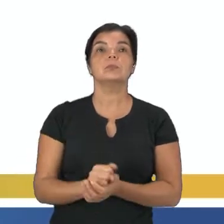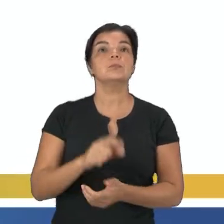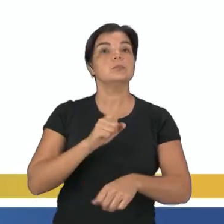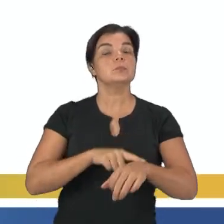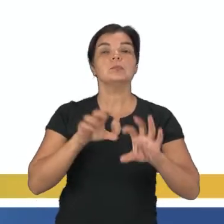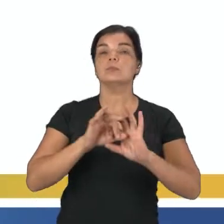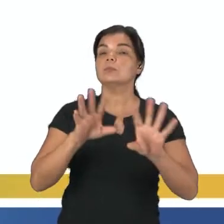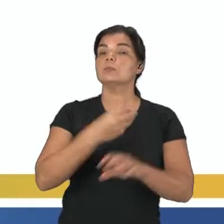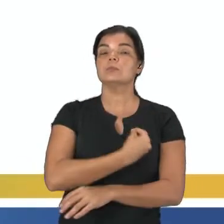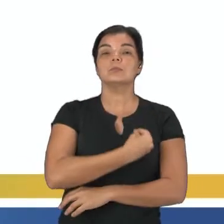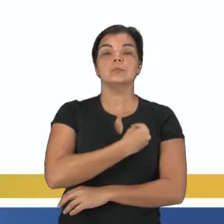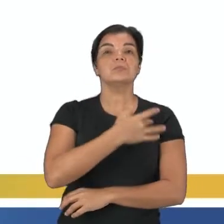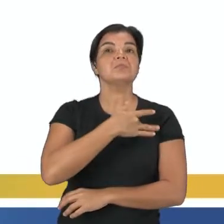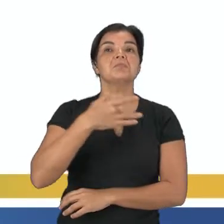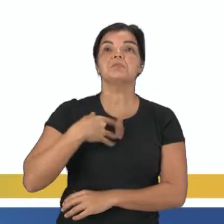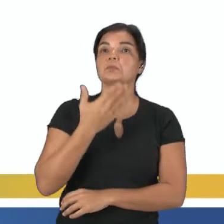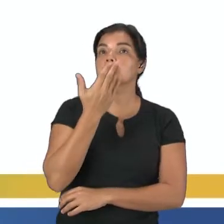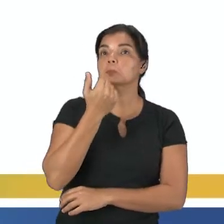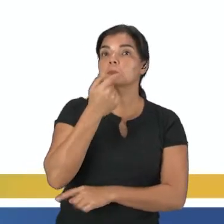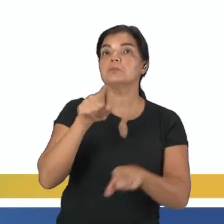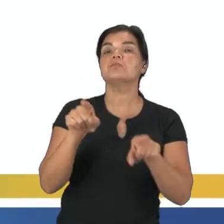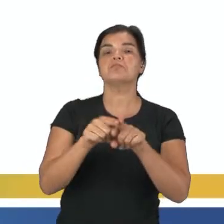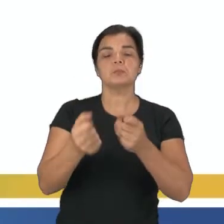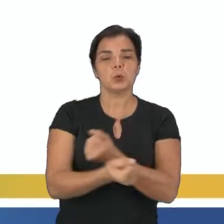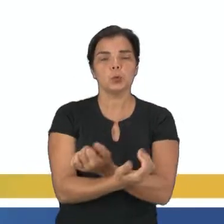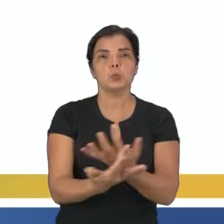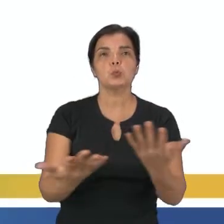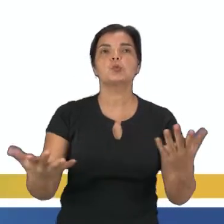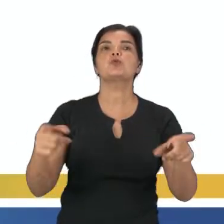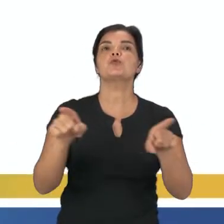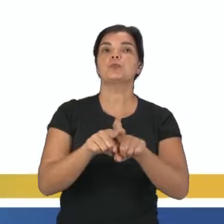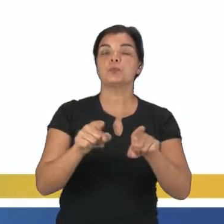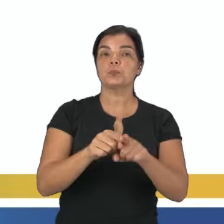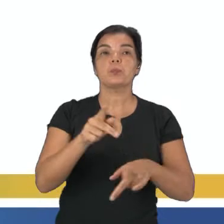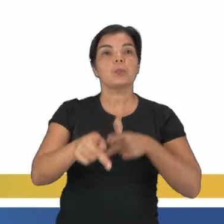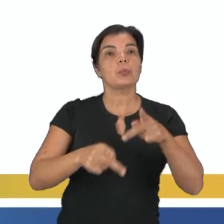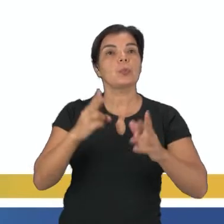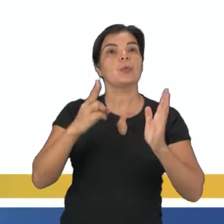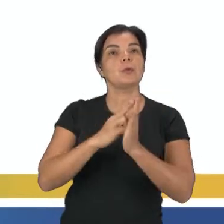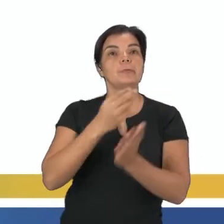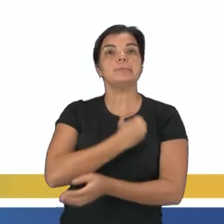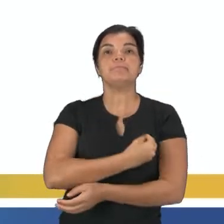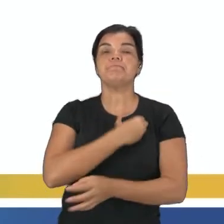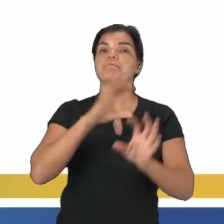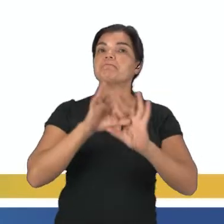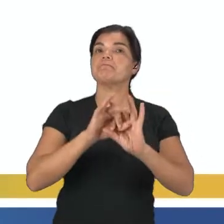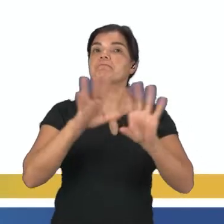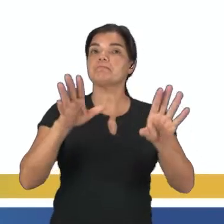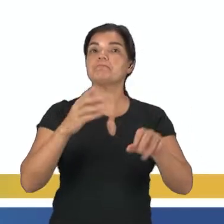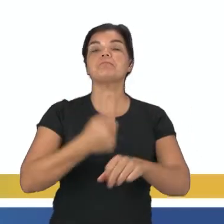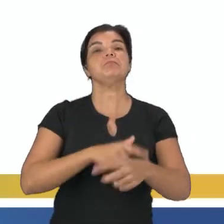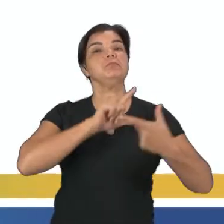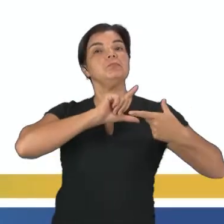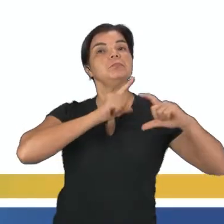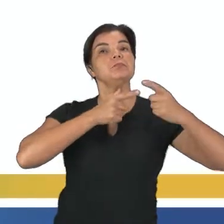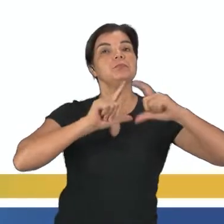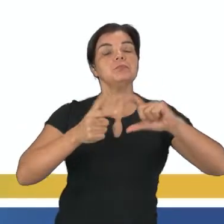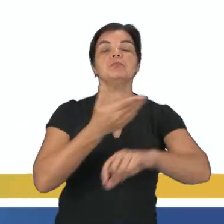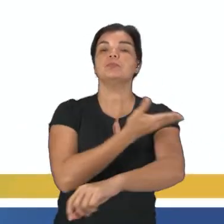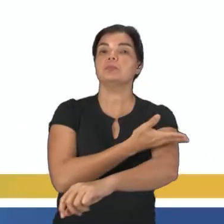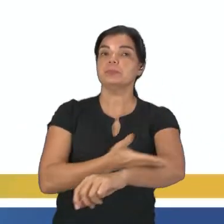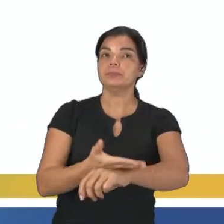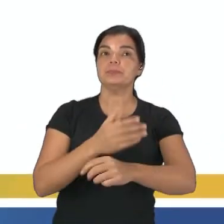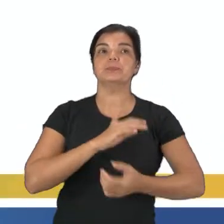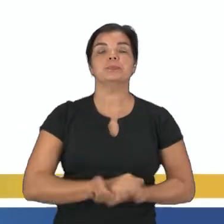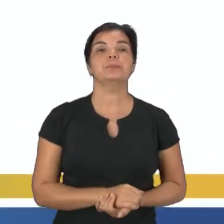livre, saudável, onde o alimento era farto e os povos indígenas vivenciavam livremente as suas tradições e